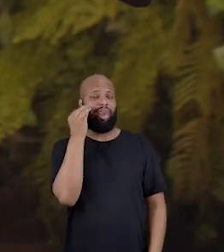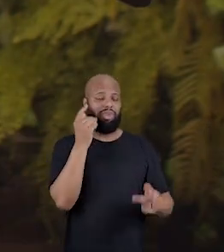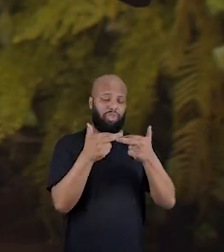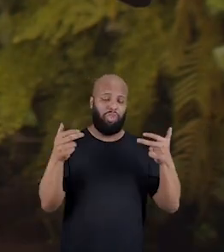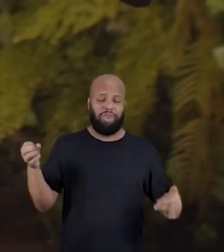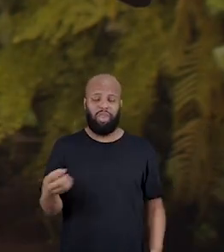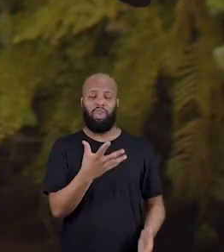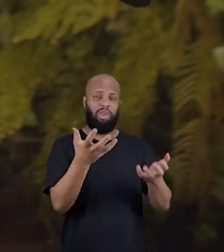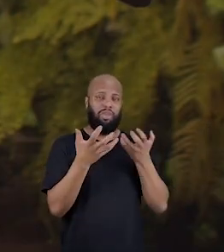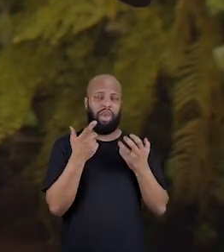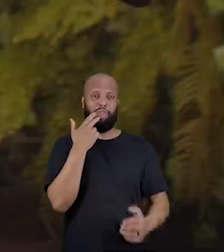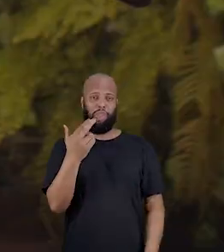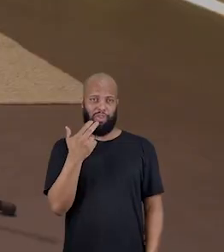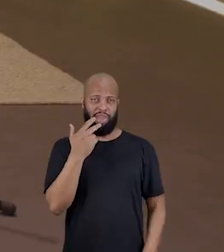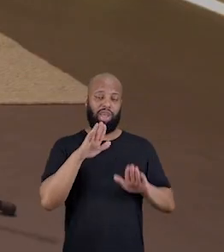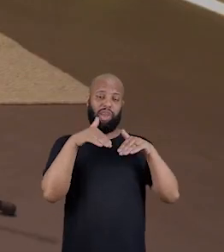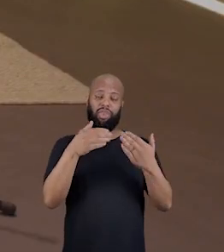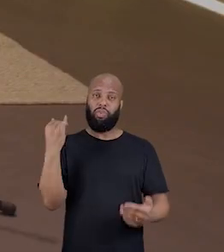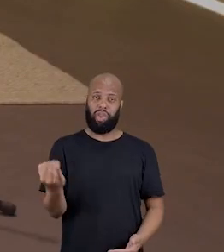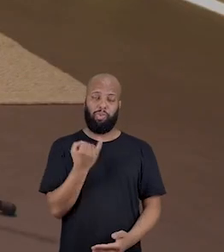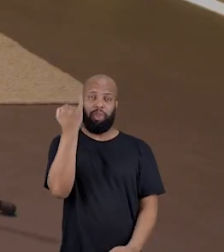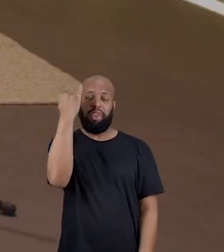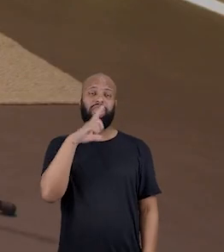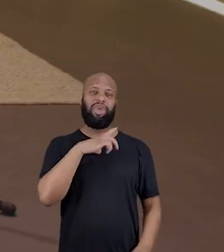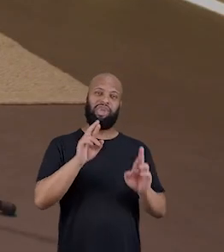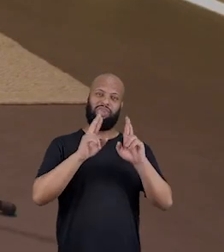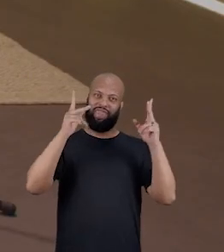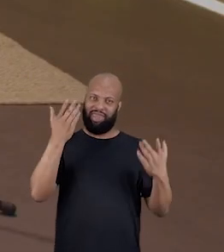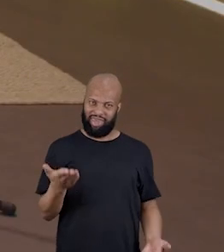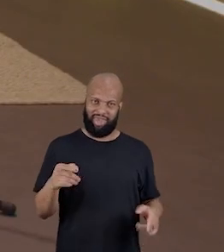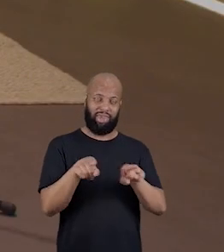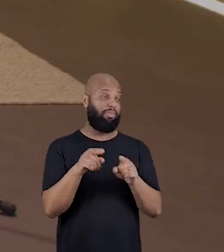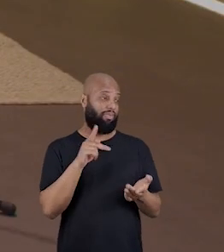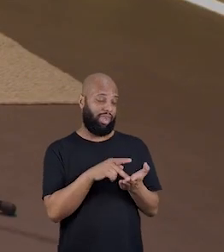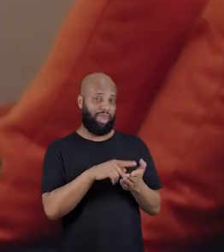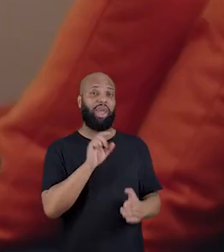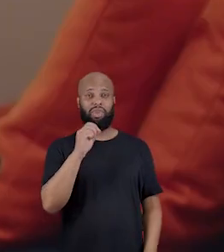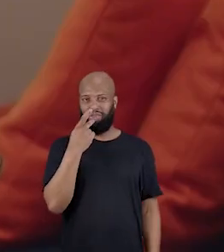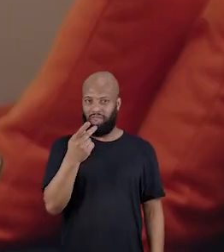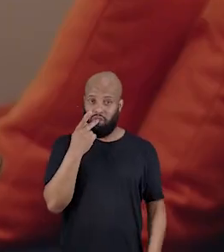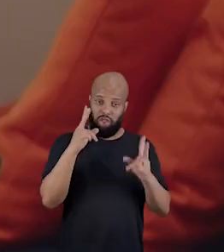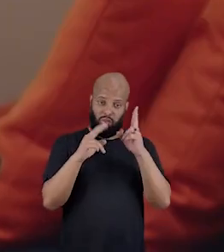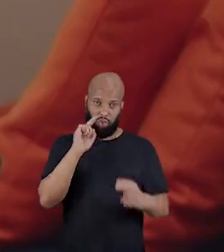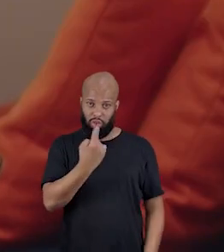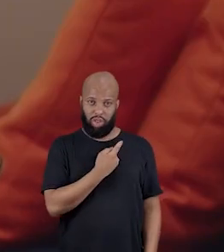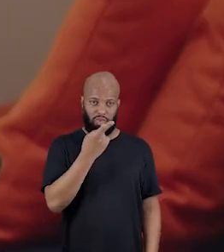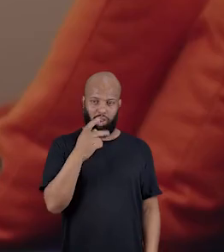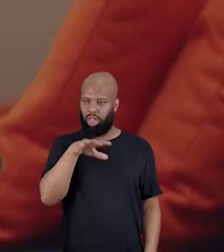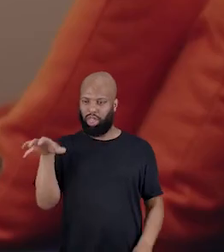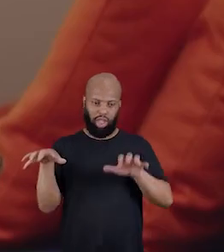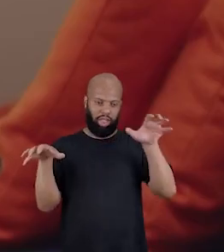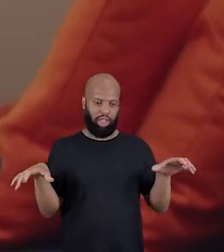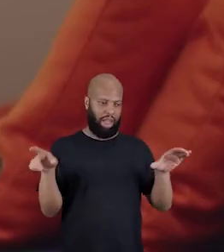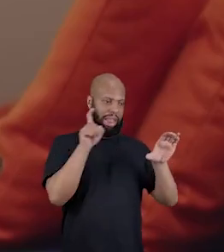coisa nova, porque a gente quer inovar, porque a gente quer... Então, assim, é muito importante diferenciar esses erros, né, Nay? Muito, porque é o que você falou. Do mesmo jeito que a gente falou